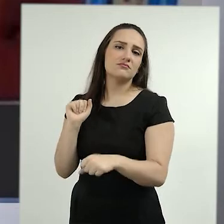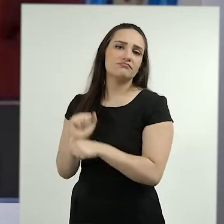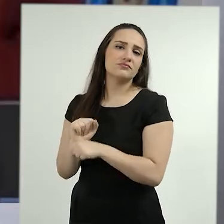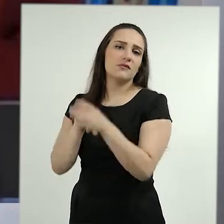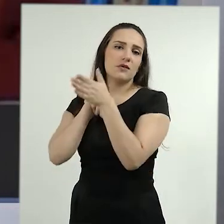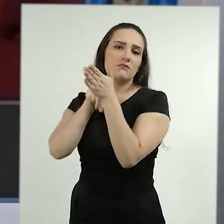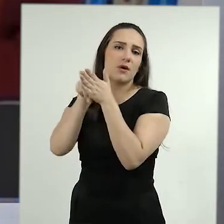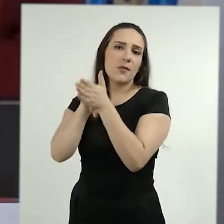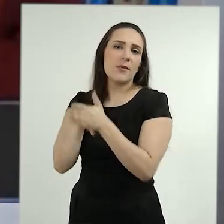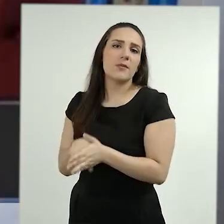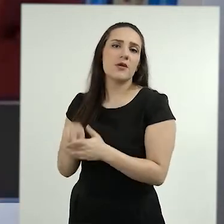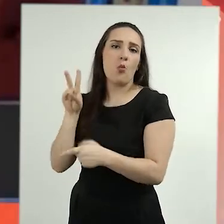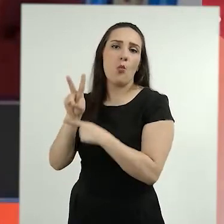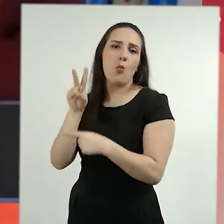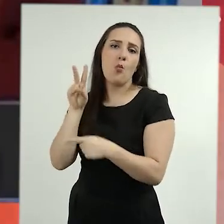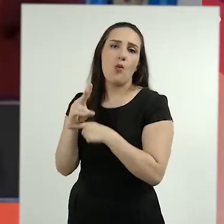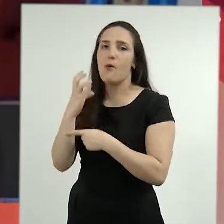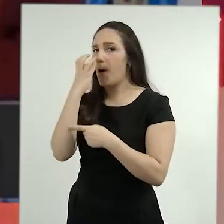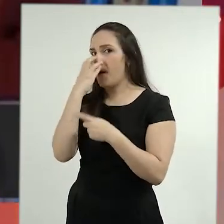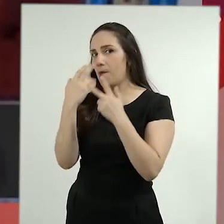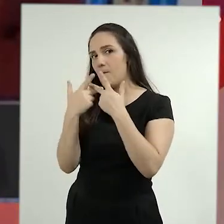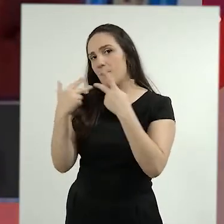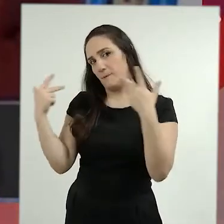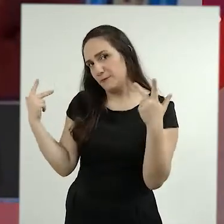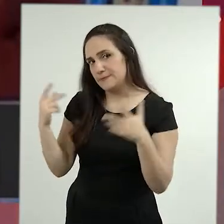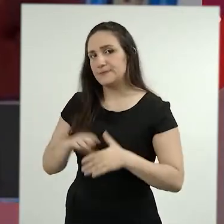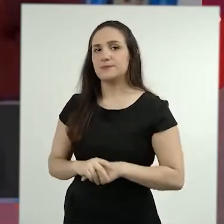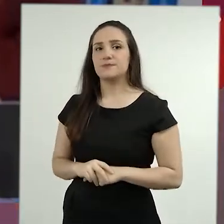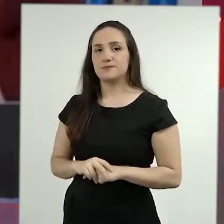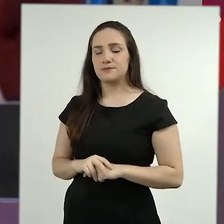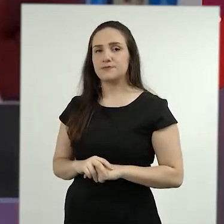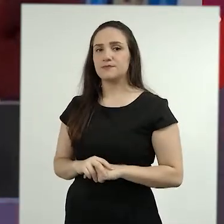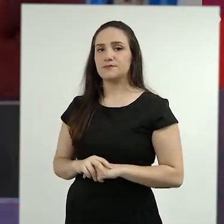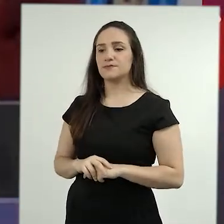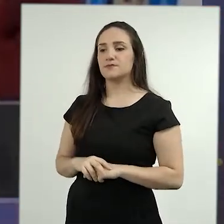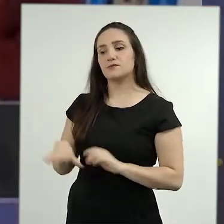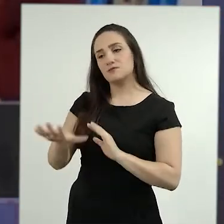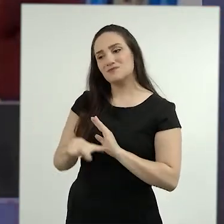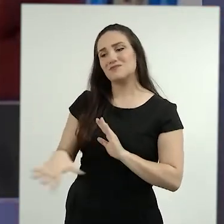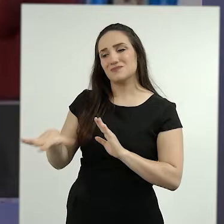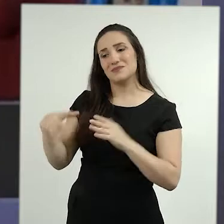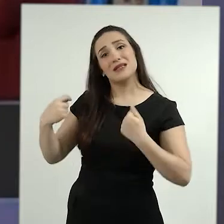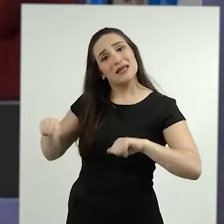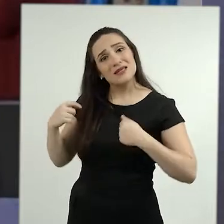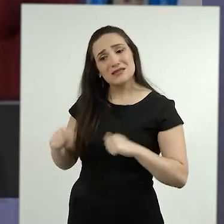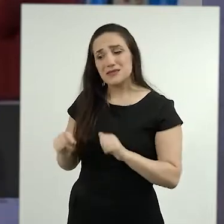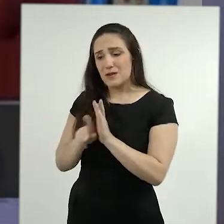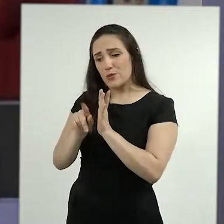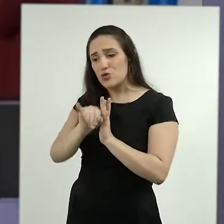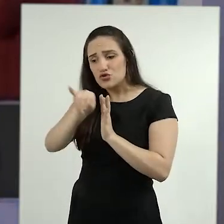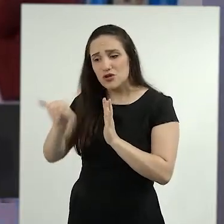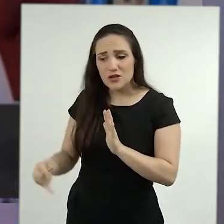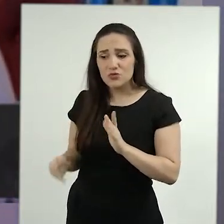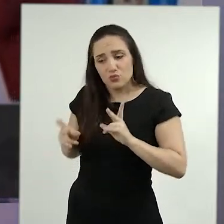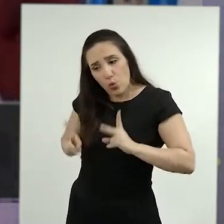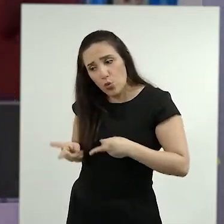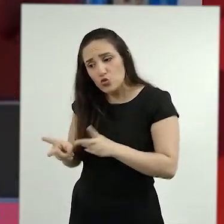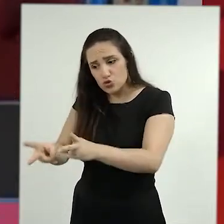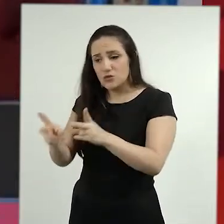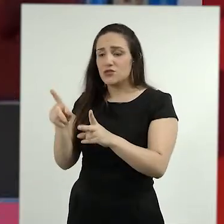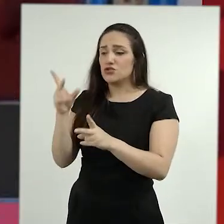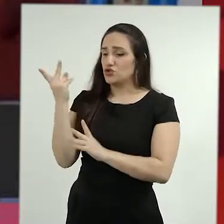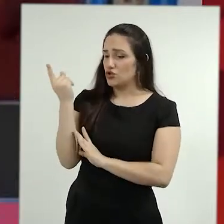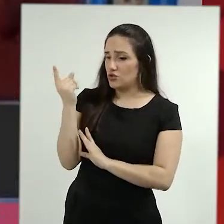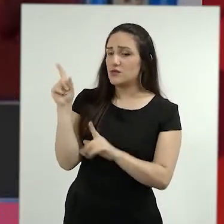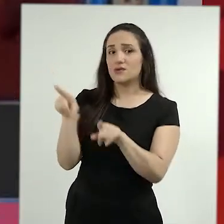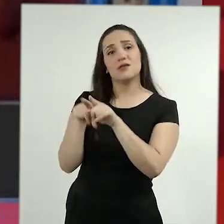ou temporariamente segurando essa questão das atividades que necessitam de financiamento ou projetos que